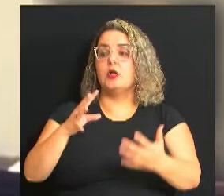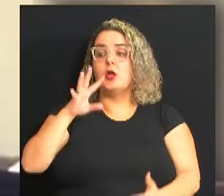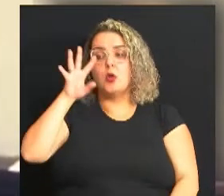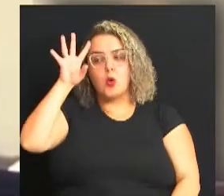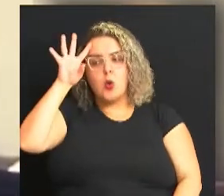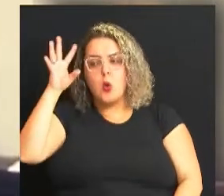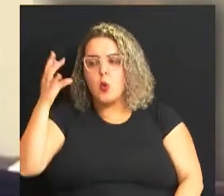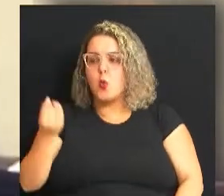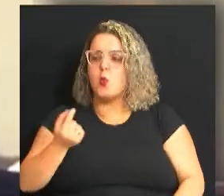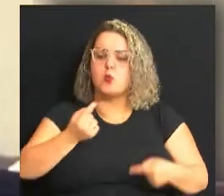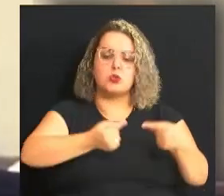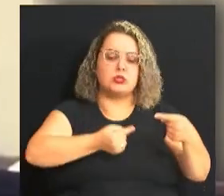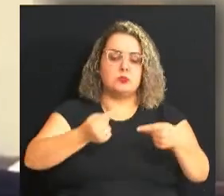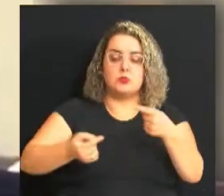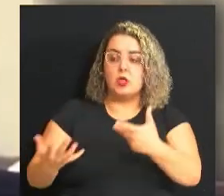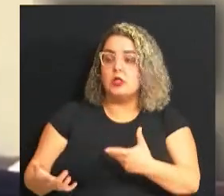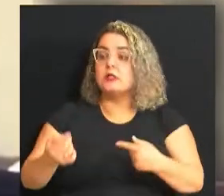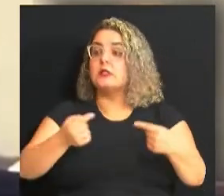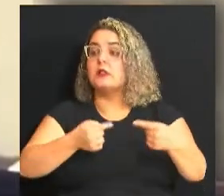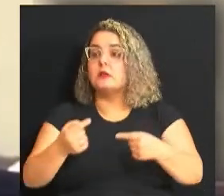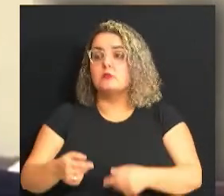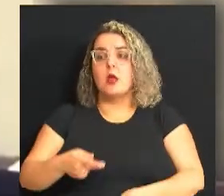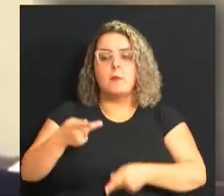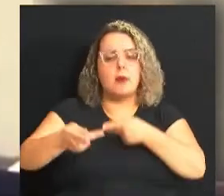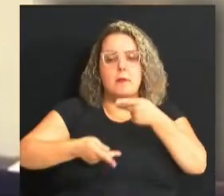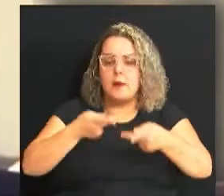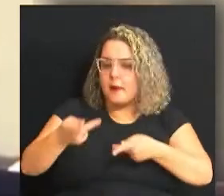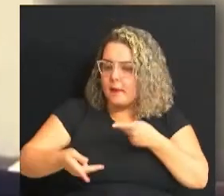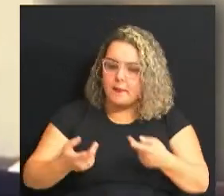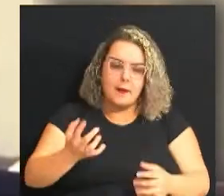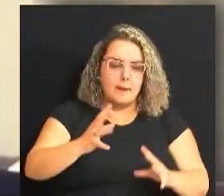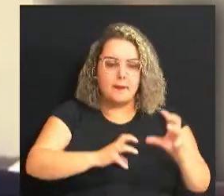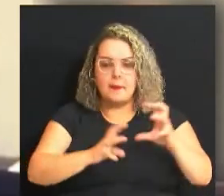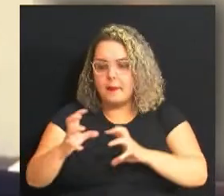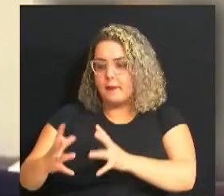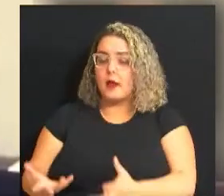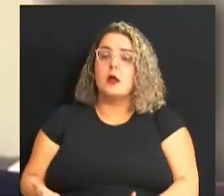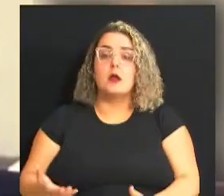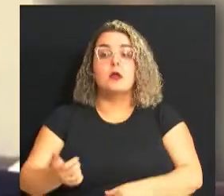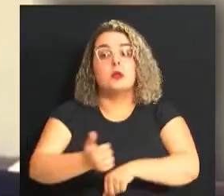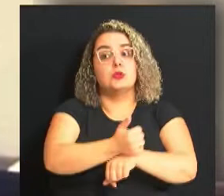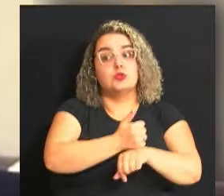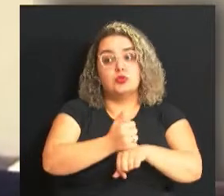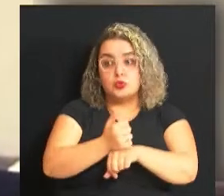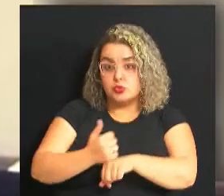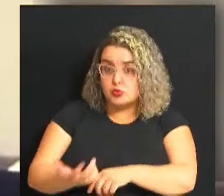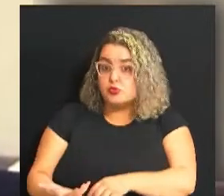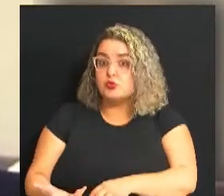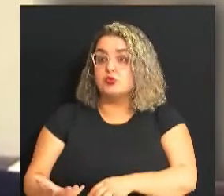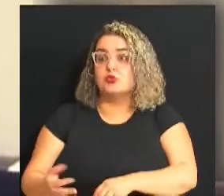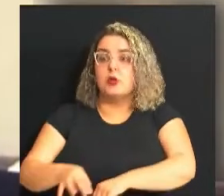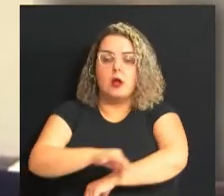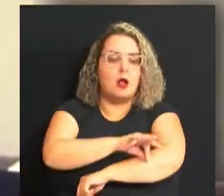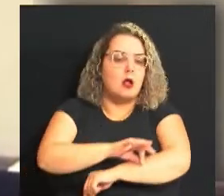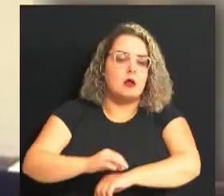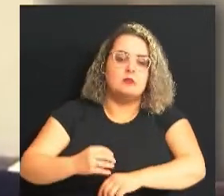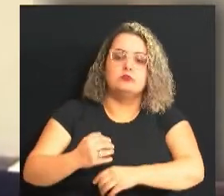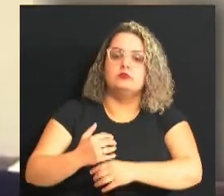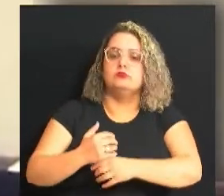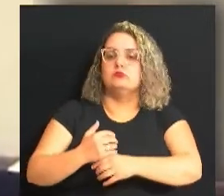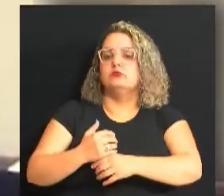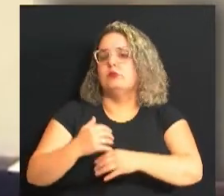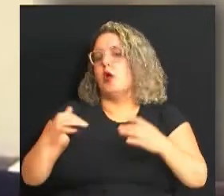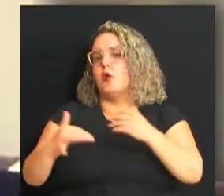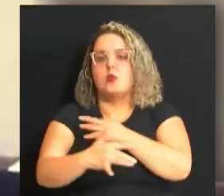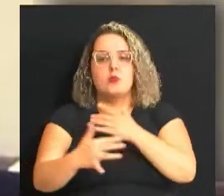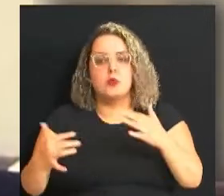conhecimento, discussão, debate entre os profissionais, os arquitetos, os urbanistas, as pessoas,